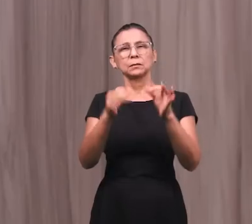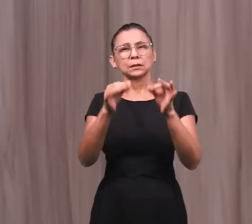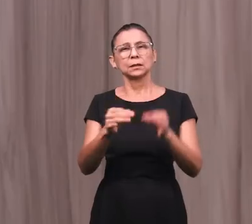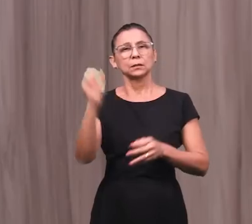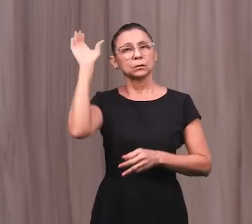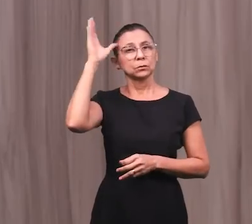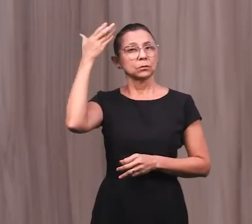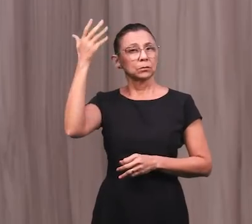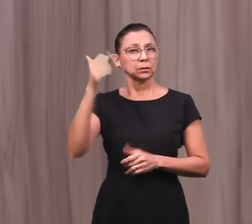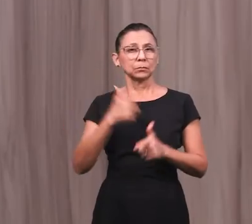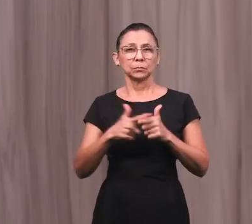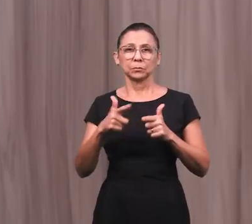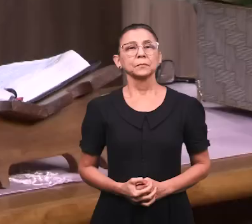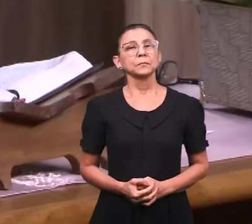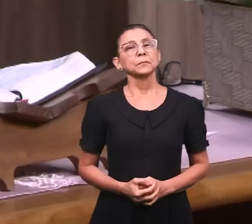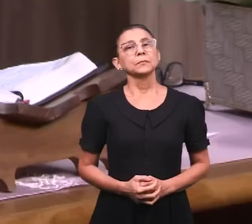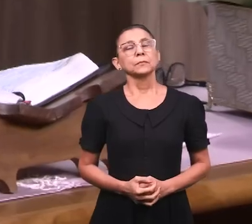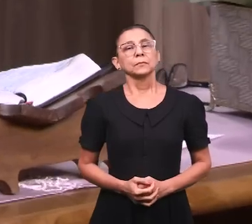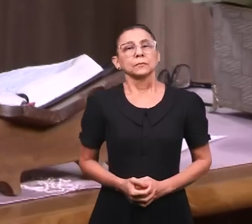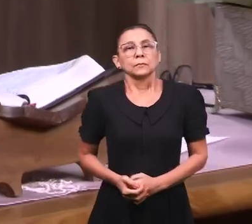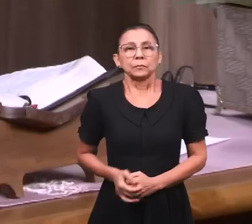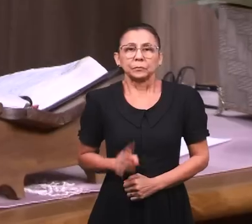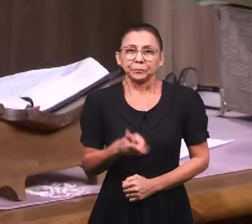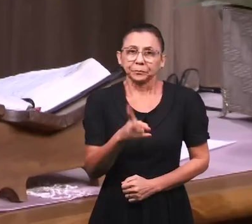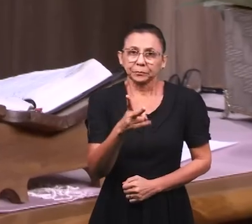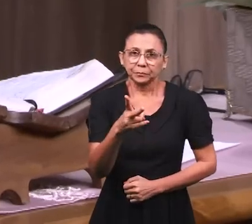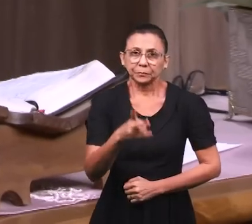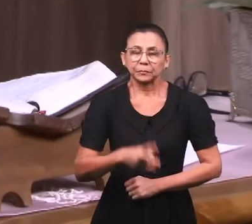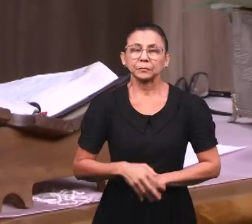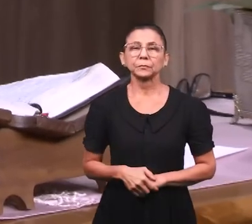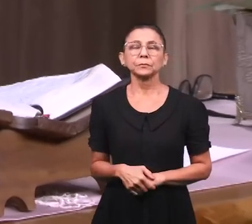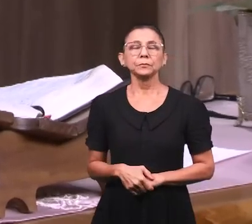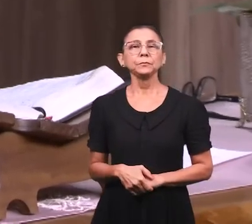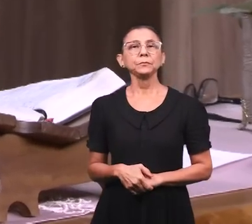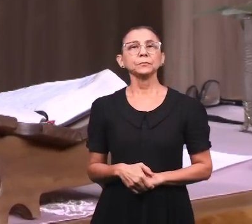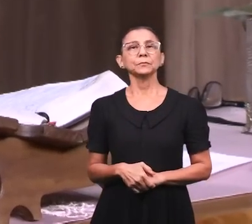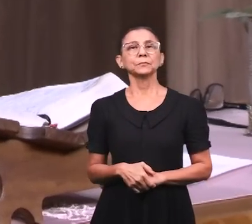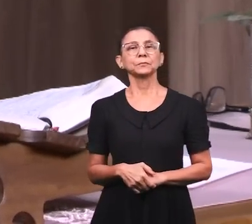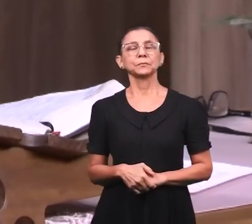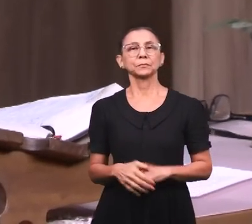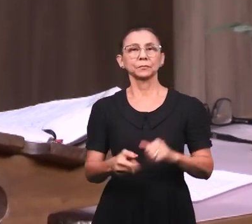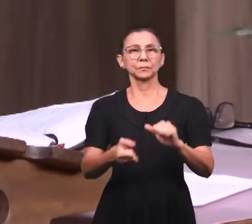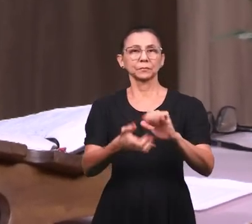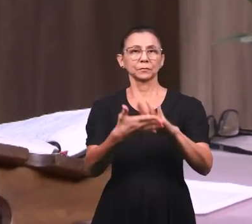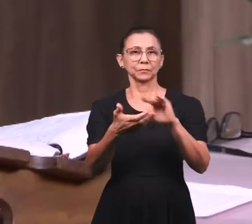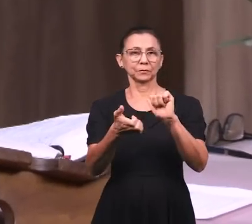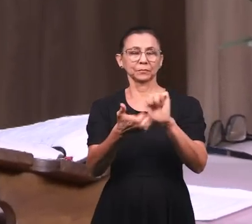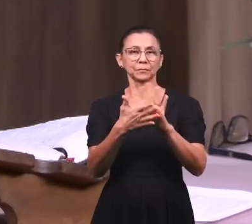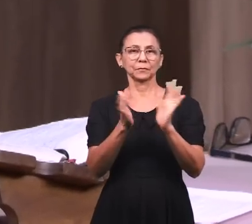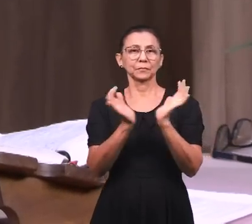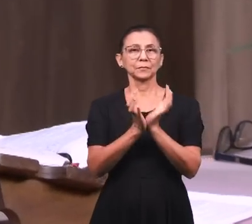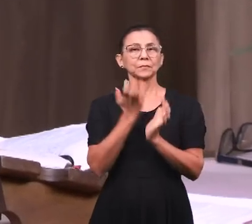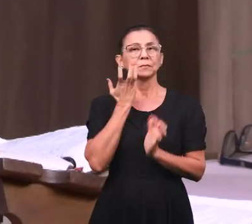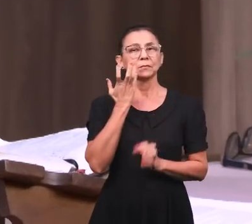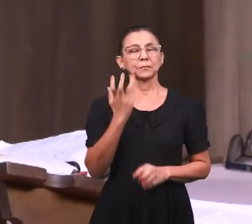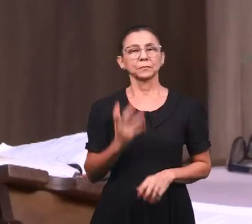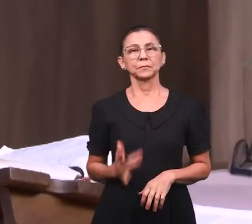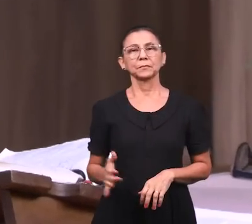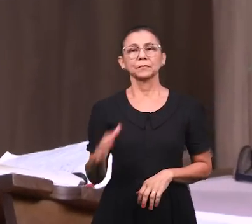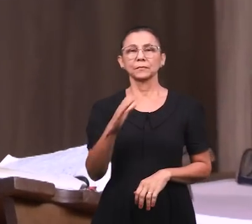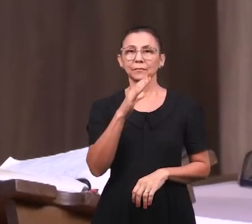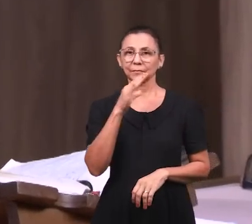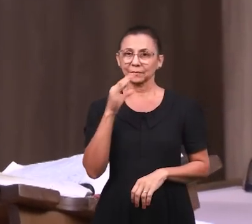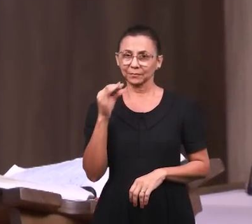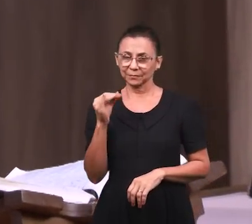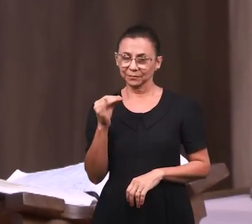completa de seus problemas. Amém. Nós vamos continuar glorificando o nome do Senhor agora com louvor da classe